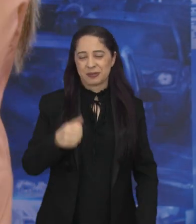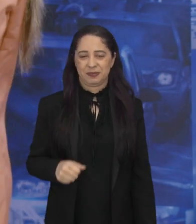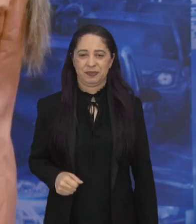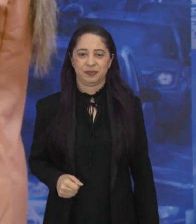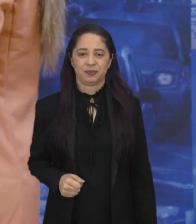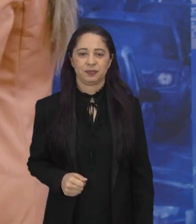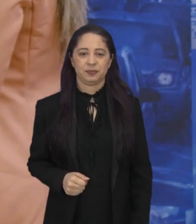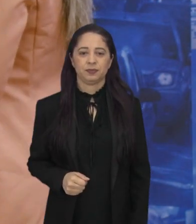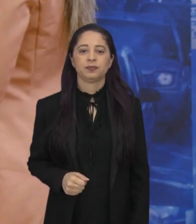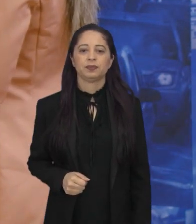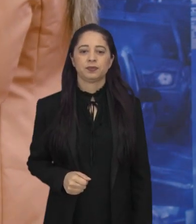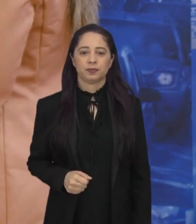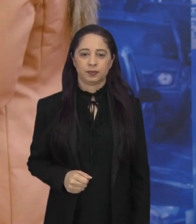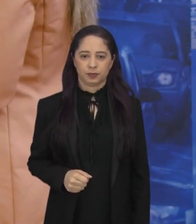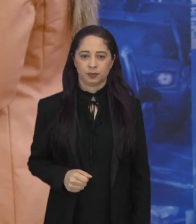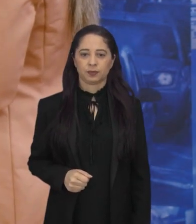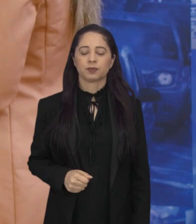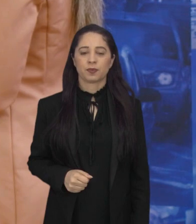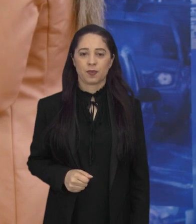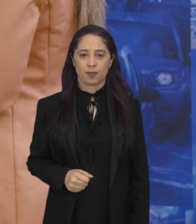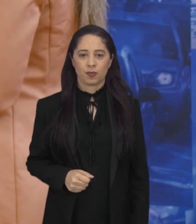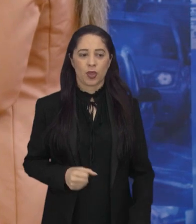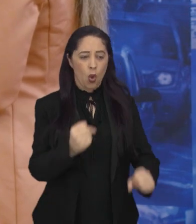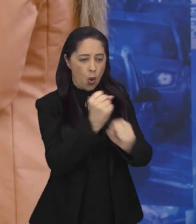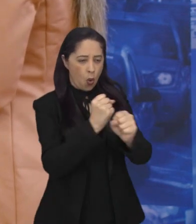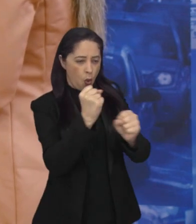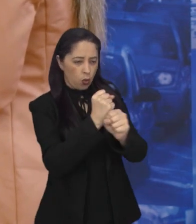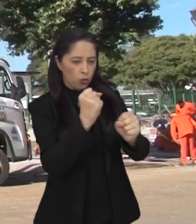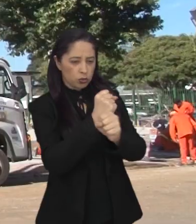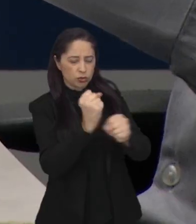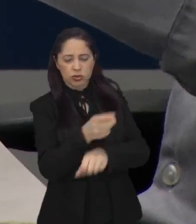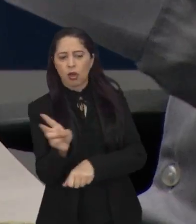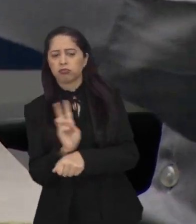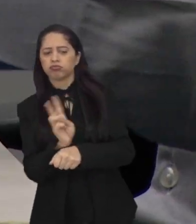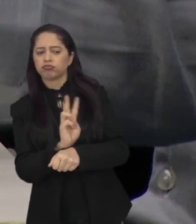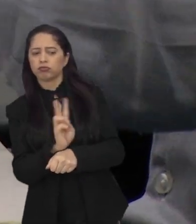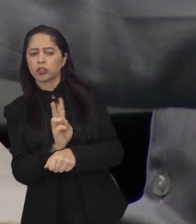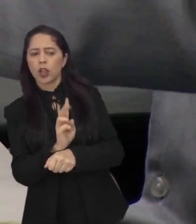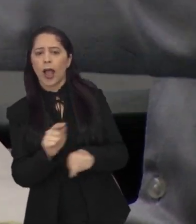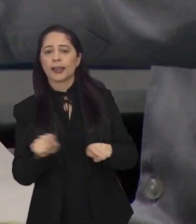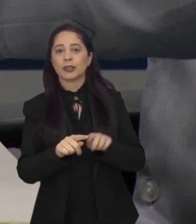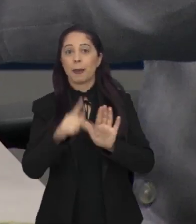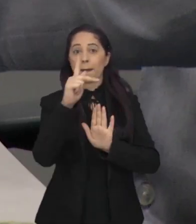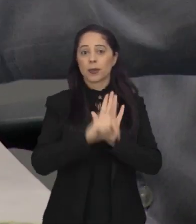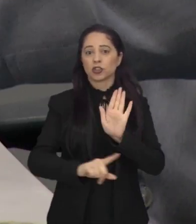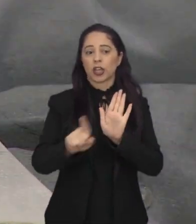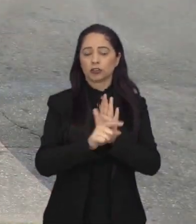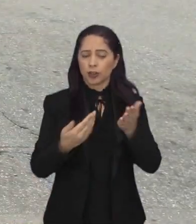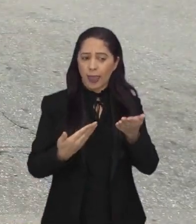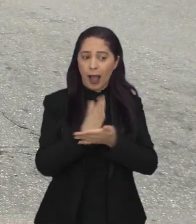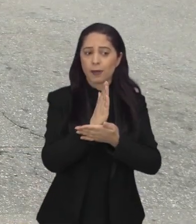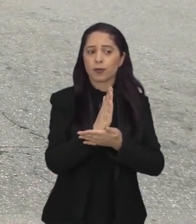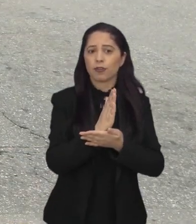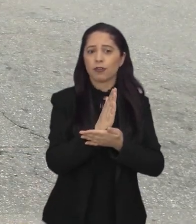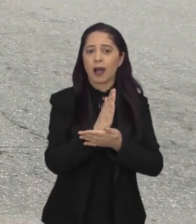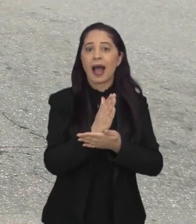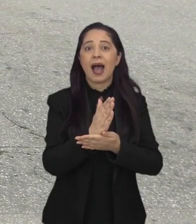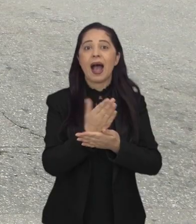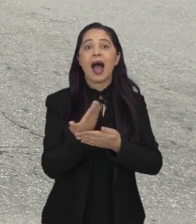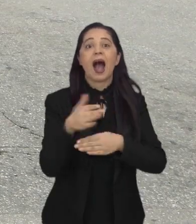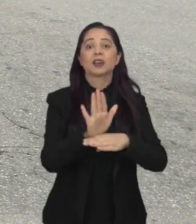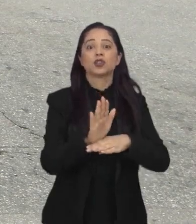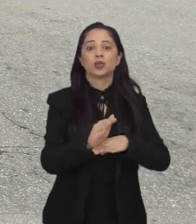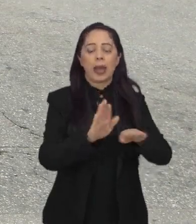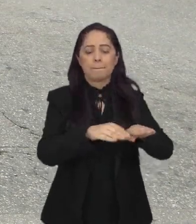comissão. Desde a fiscalização de uma obra pública até a aprovação de projetos de leis para melhorar o trânsito